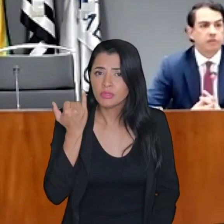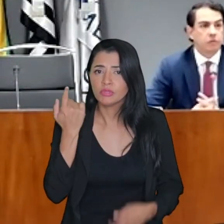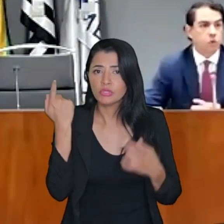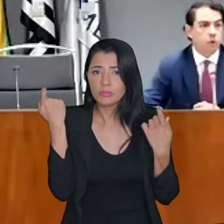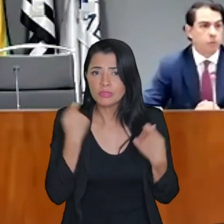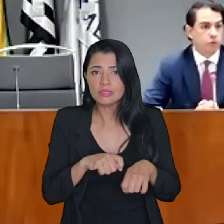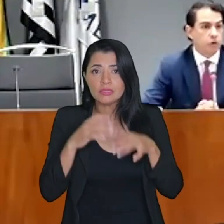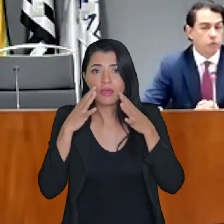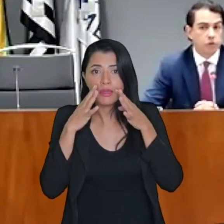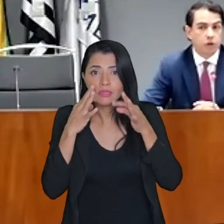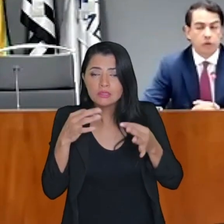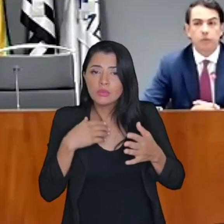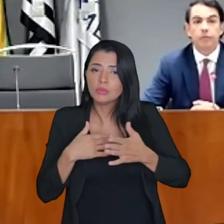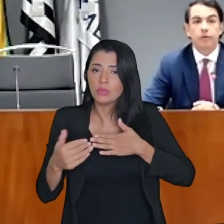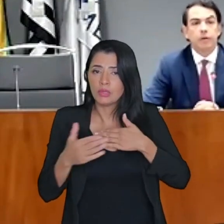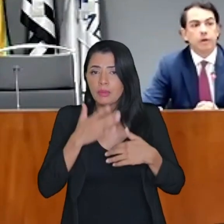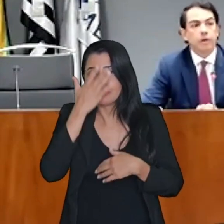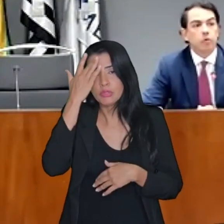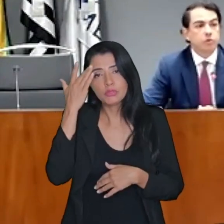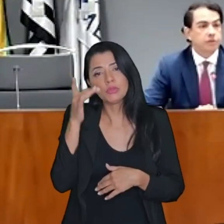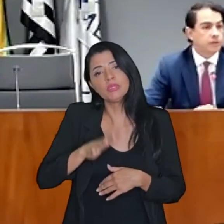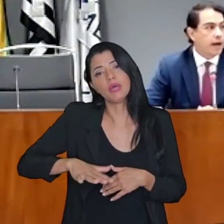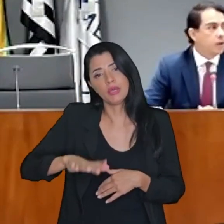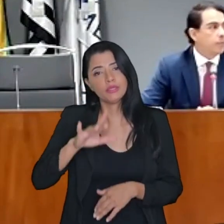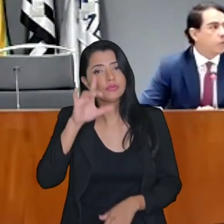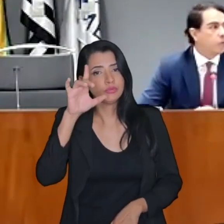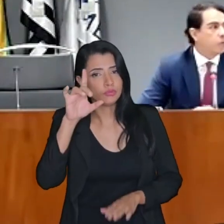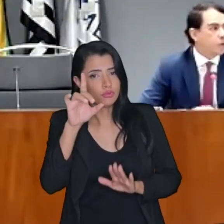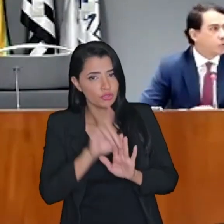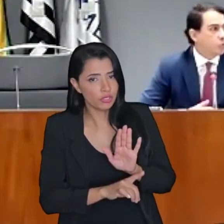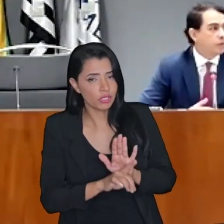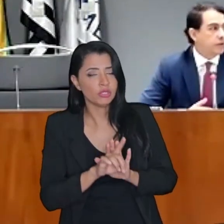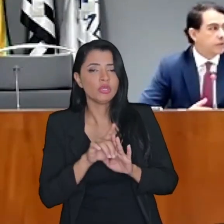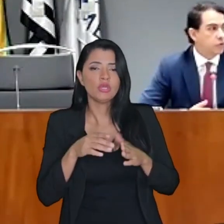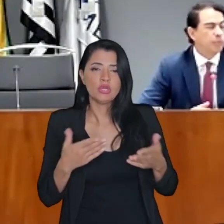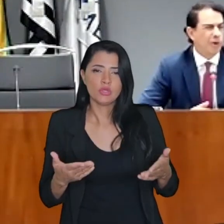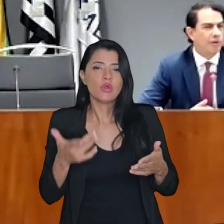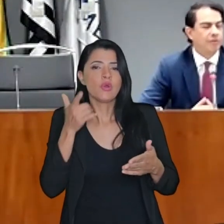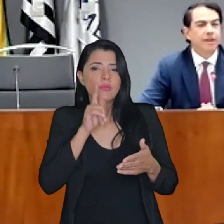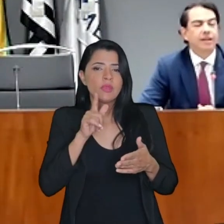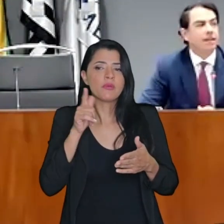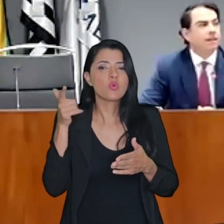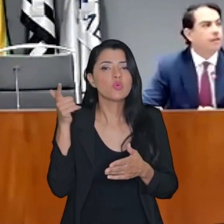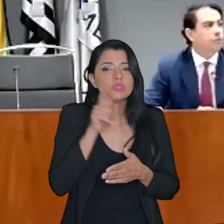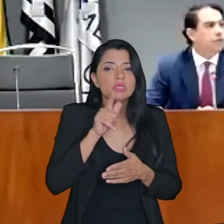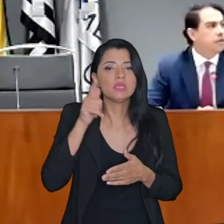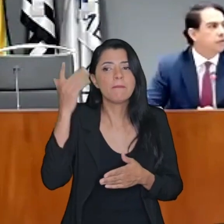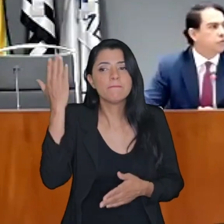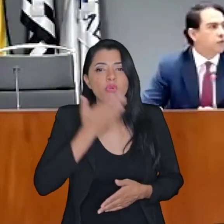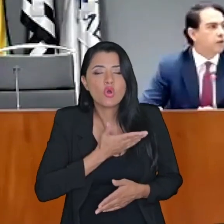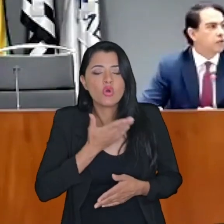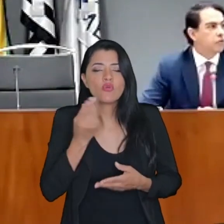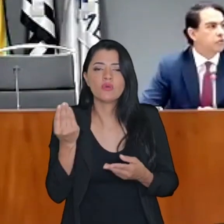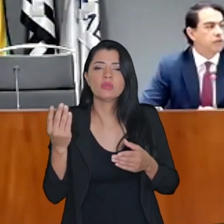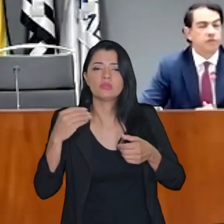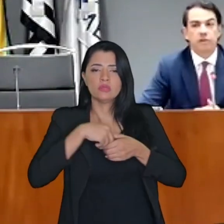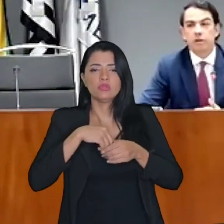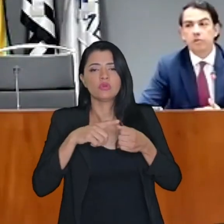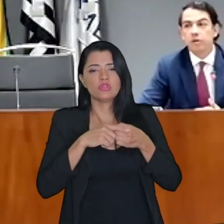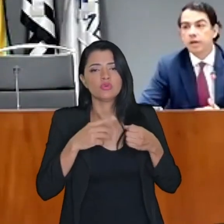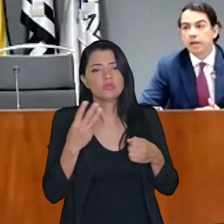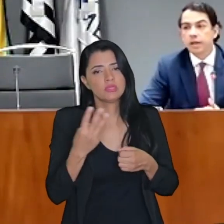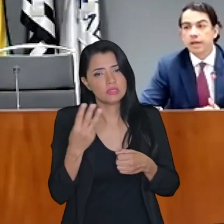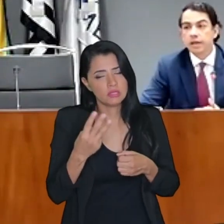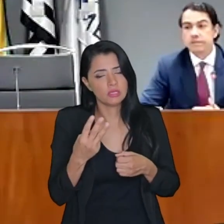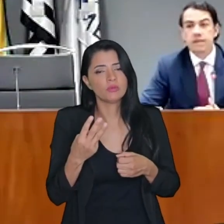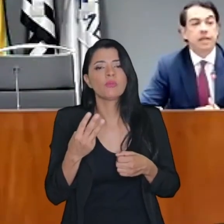merecem a atenção de qualquer profissional do direito, com destaque para os meios de obtenção de prova definidos nos artigos